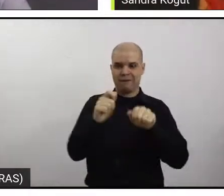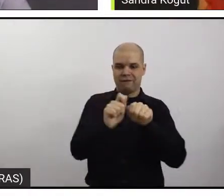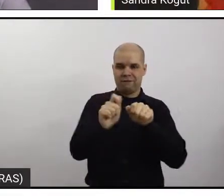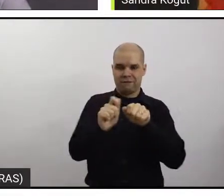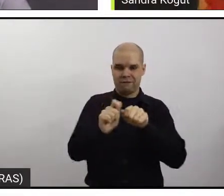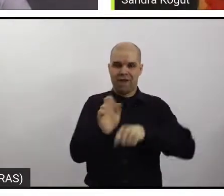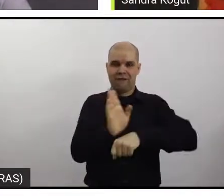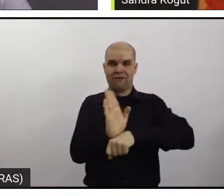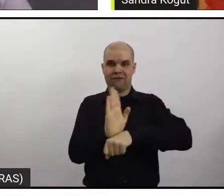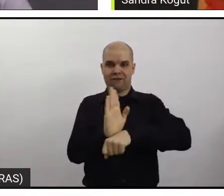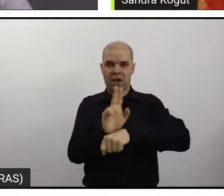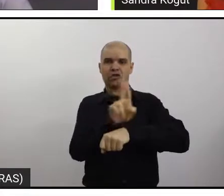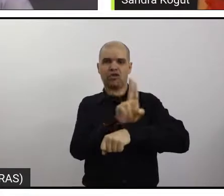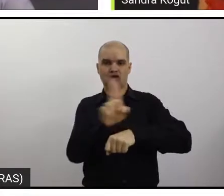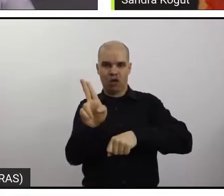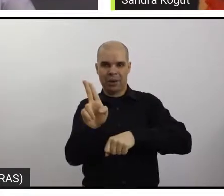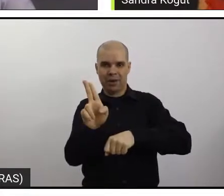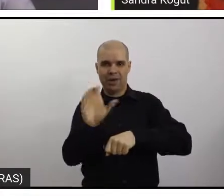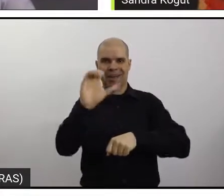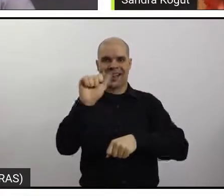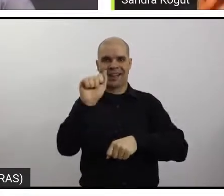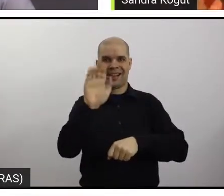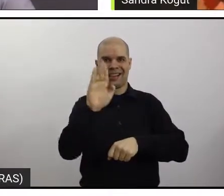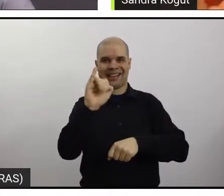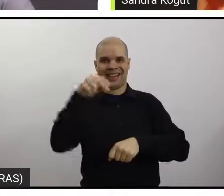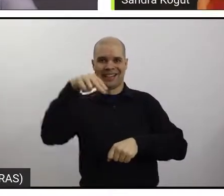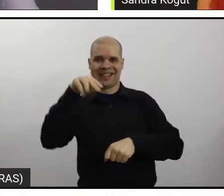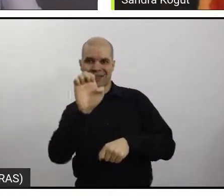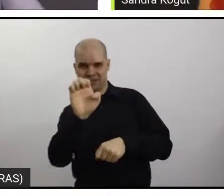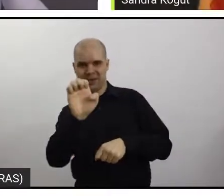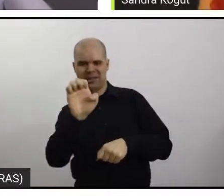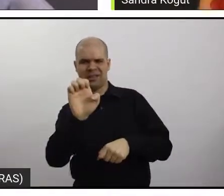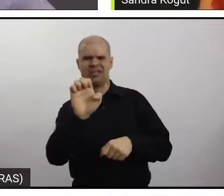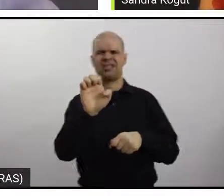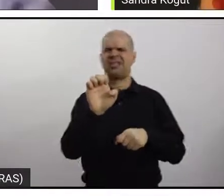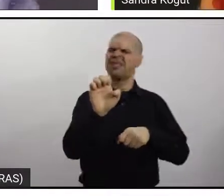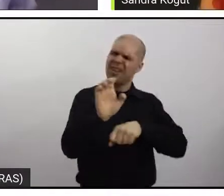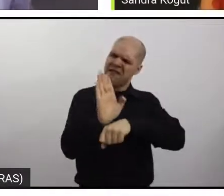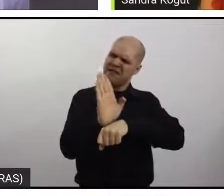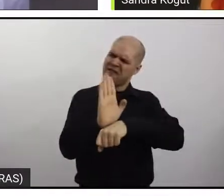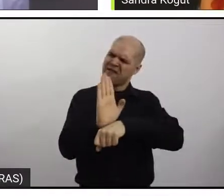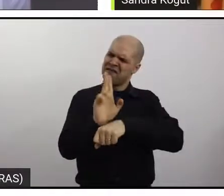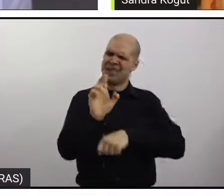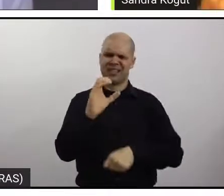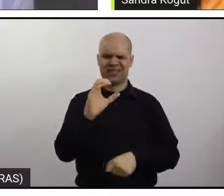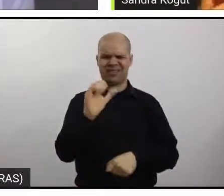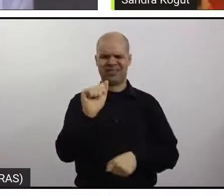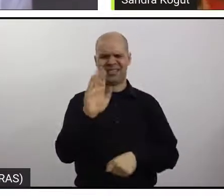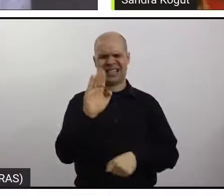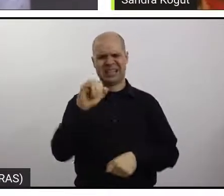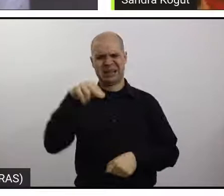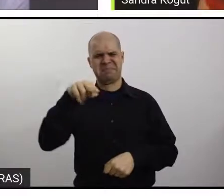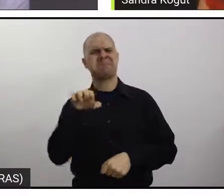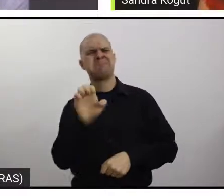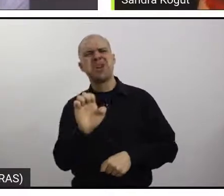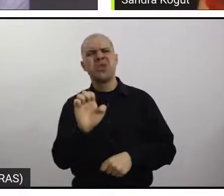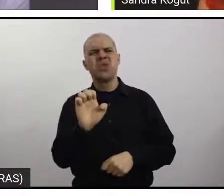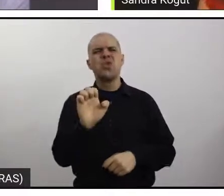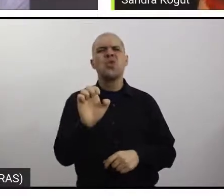vou explicar, né? Será? Porque senão as pessoas não vão saber do que a gente está falando, né? Na verdade